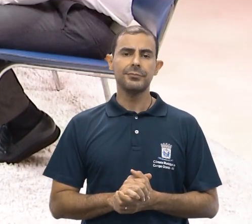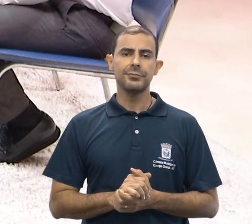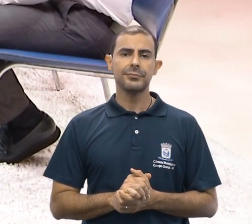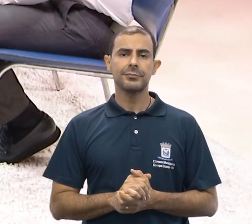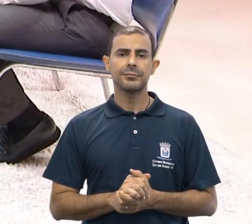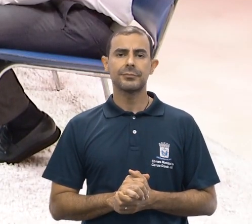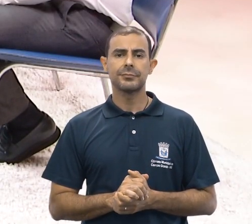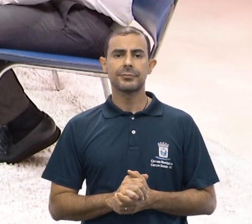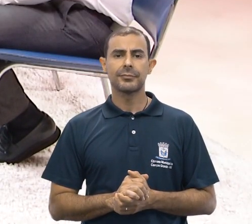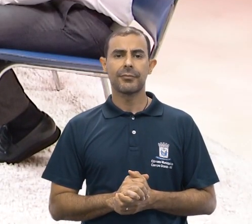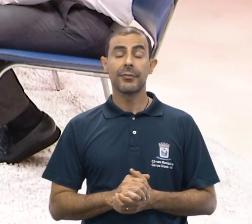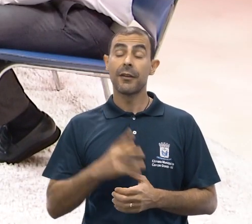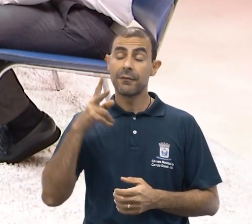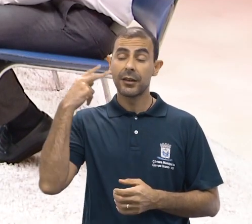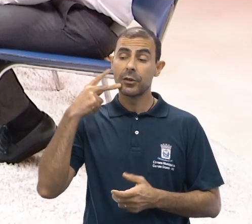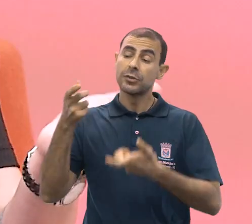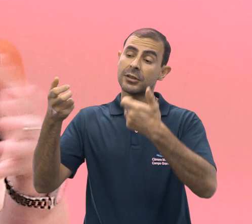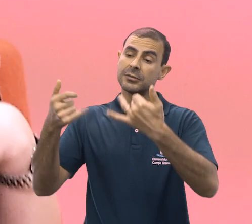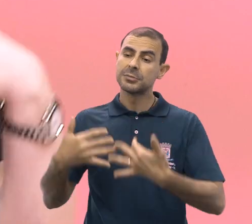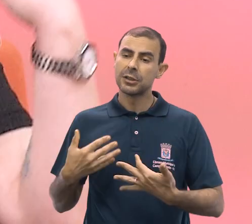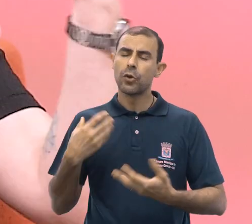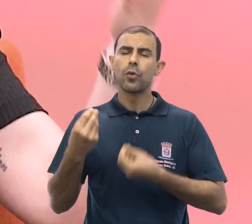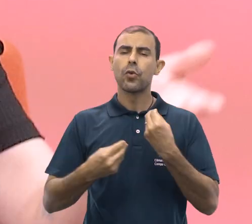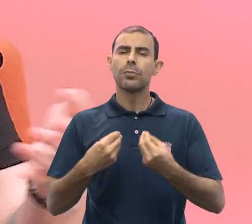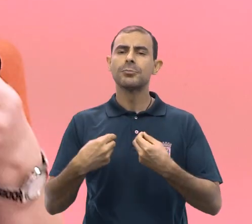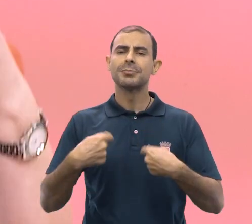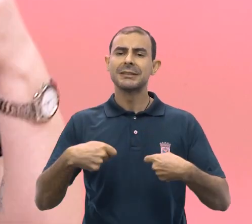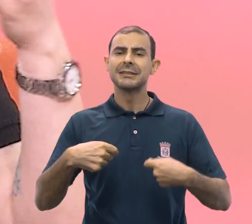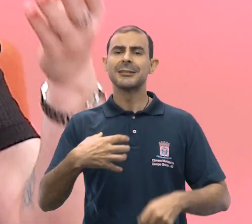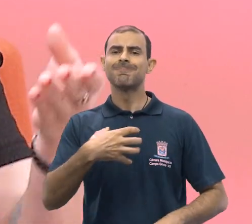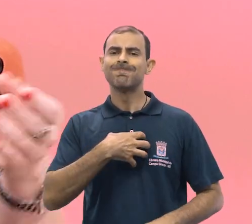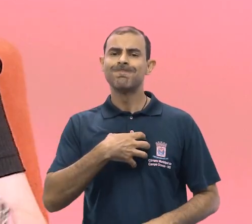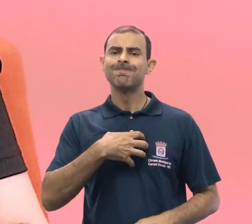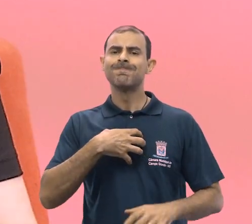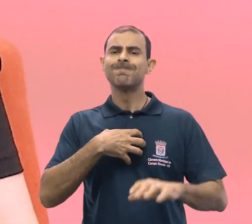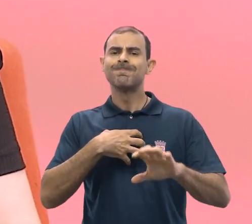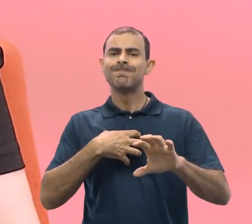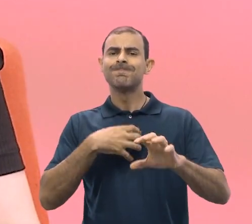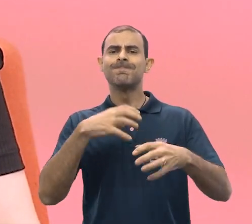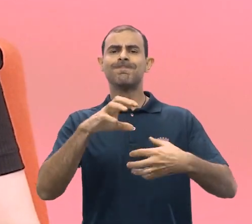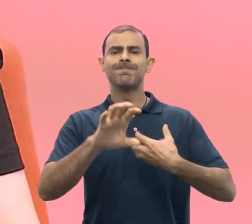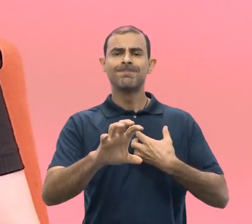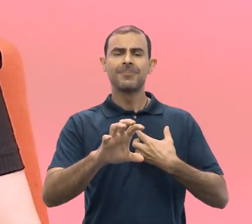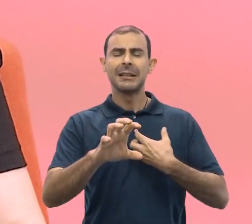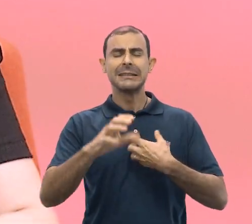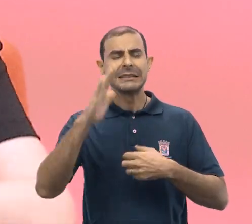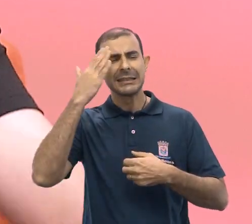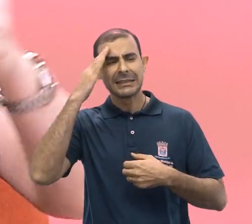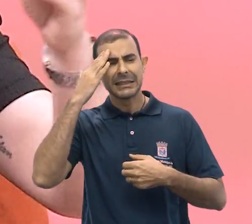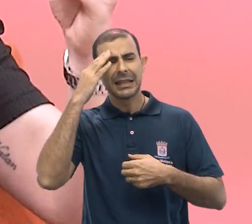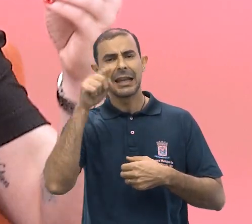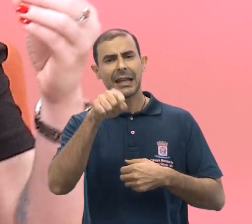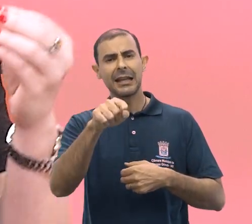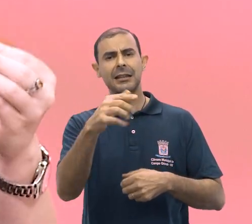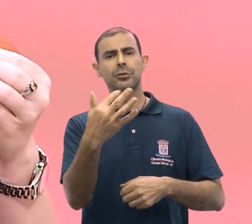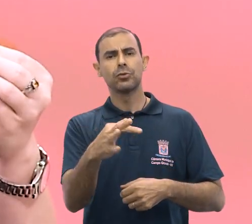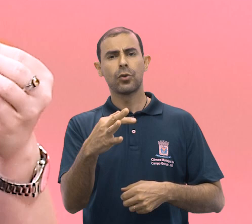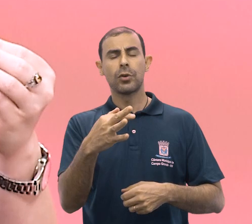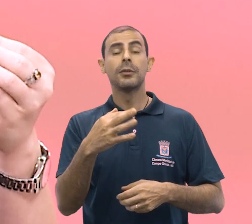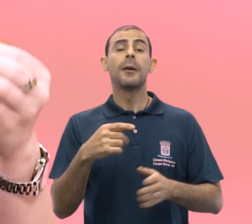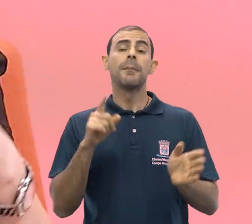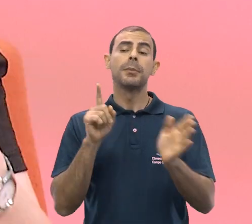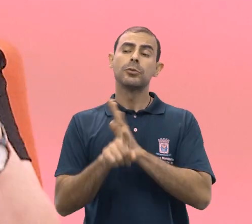sobre essa questão da empatia, né, de entender a dor do outro. Como que a sociedade,